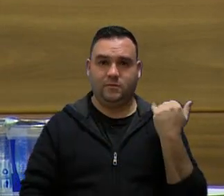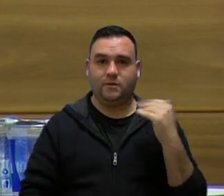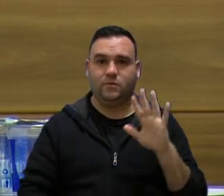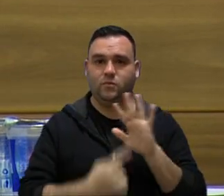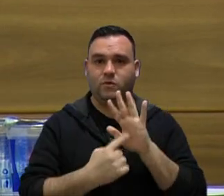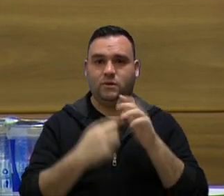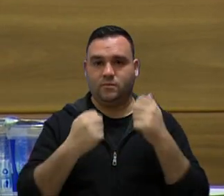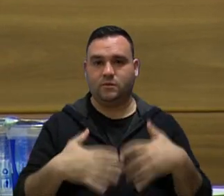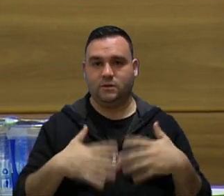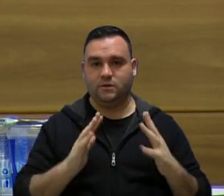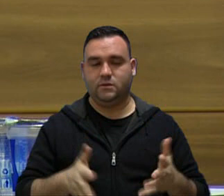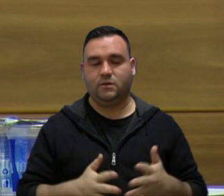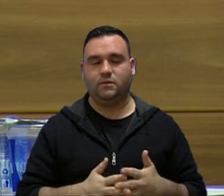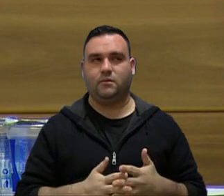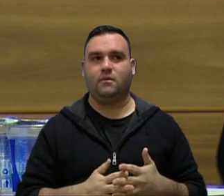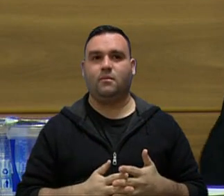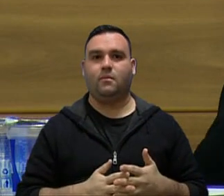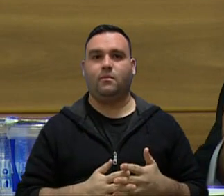num